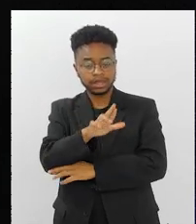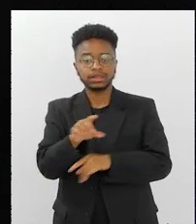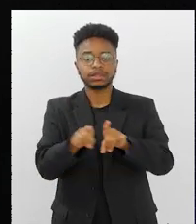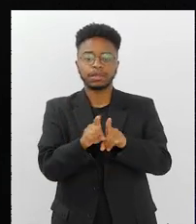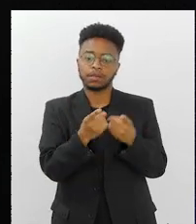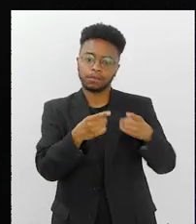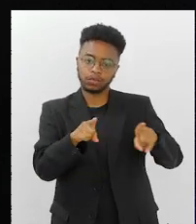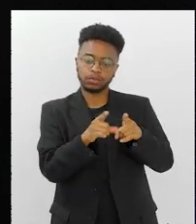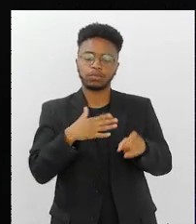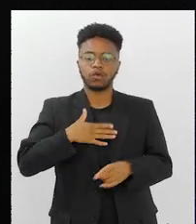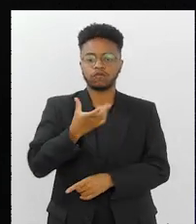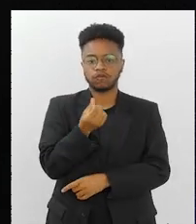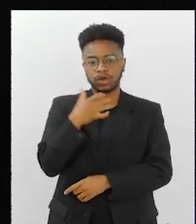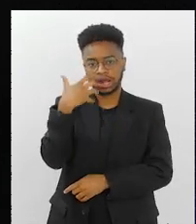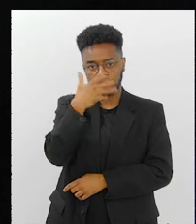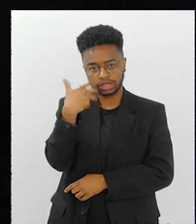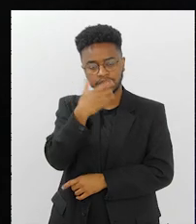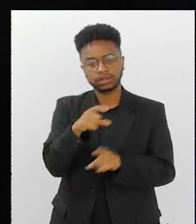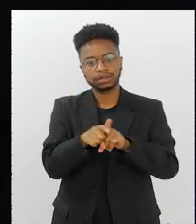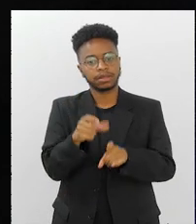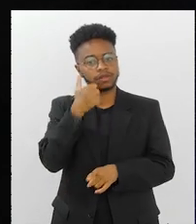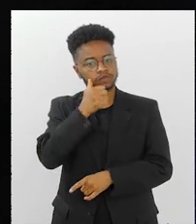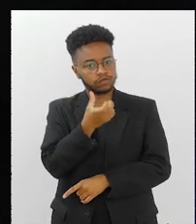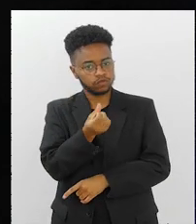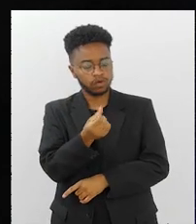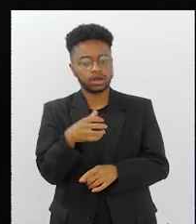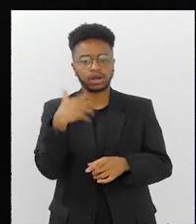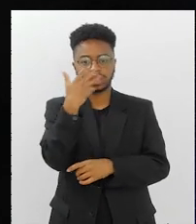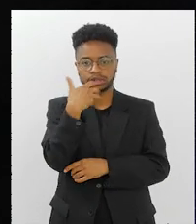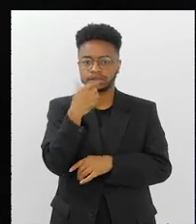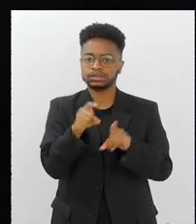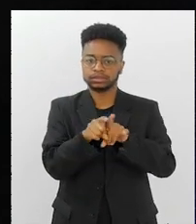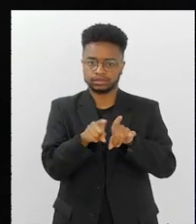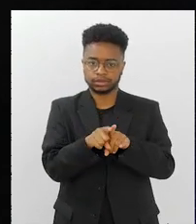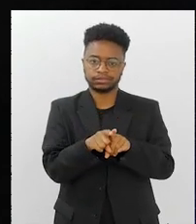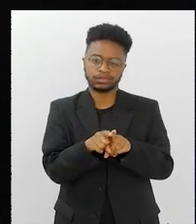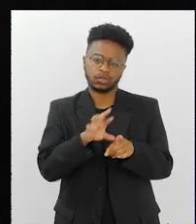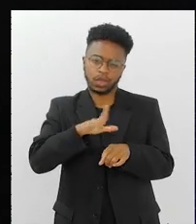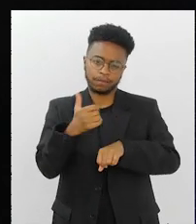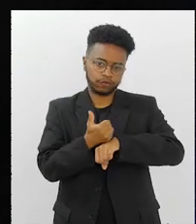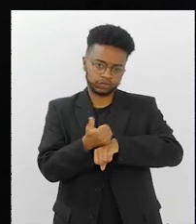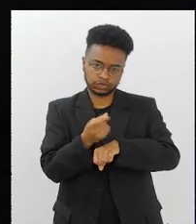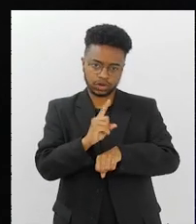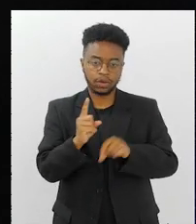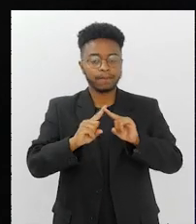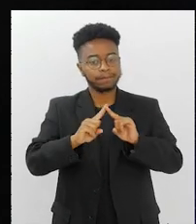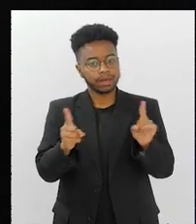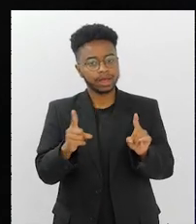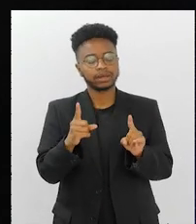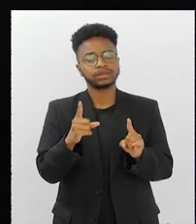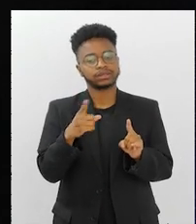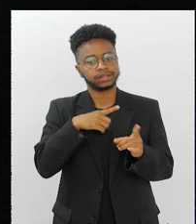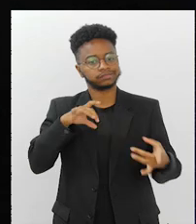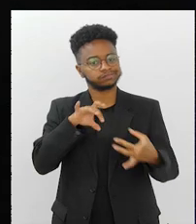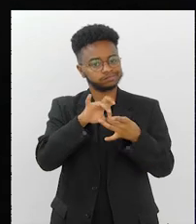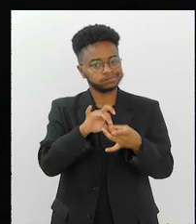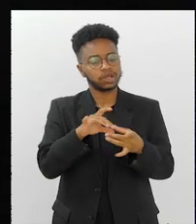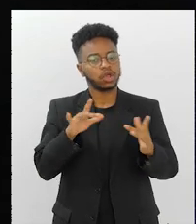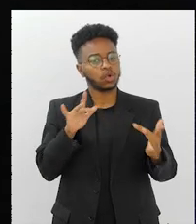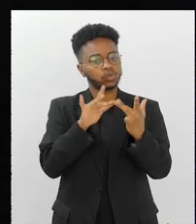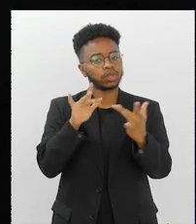cantor lírico e minha avó também eh arriscava ali no canto né não era cantora profissional mas tinha essa veia